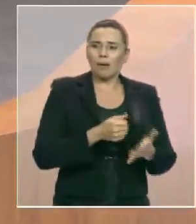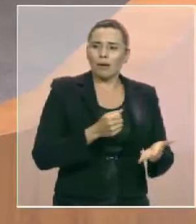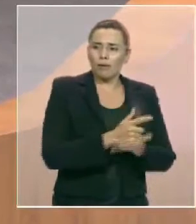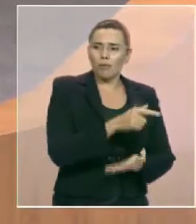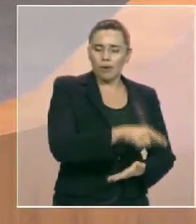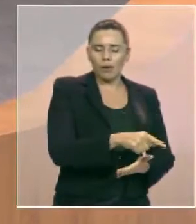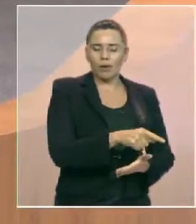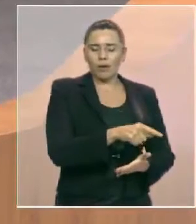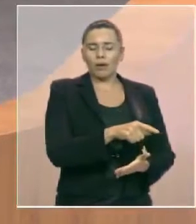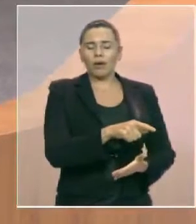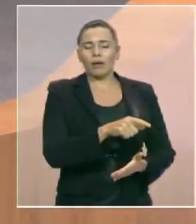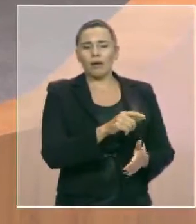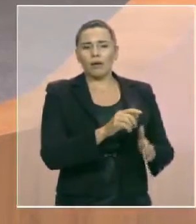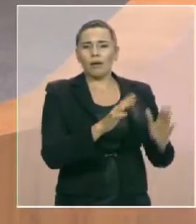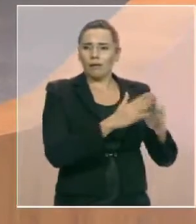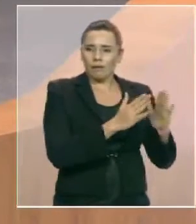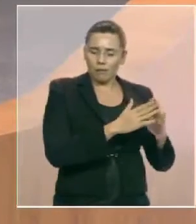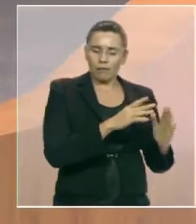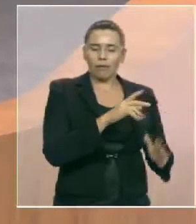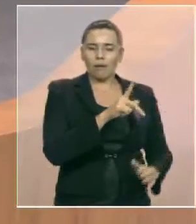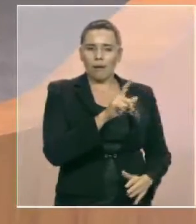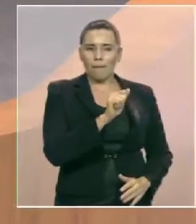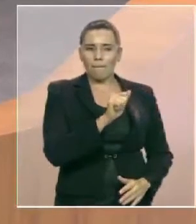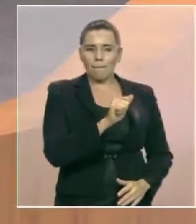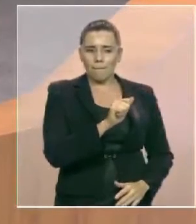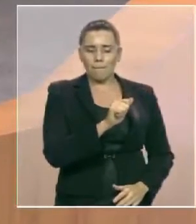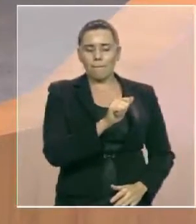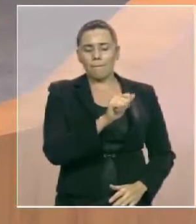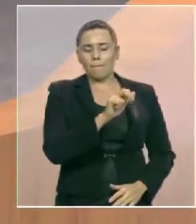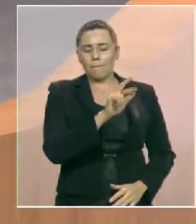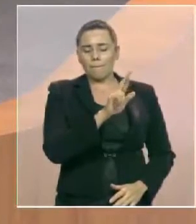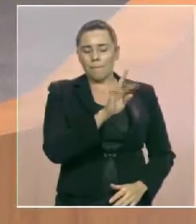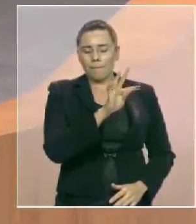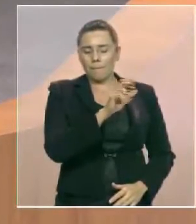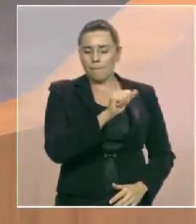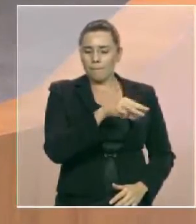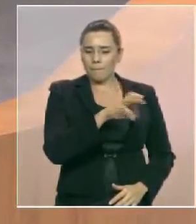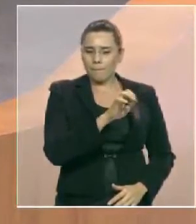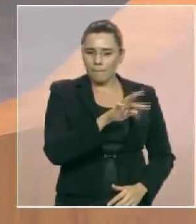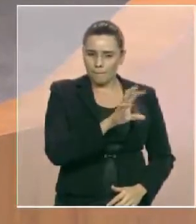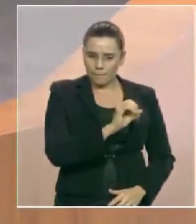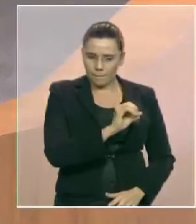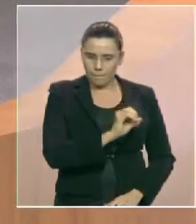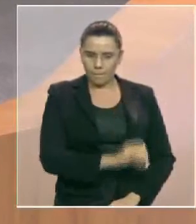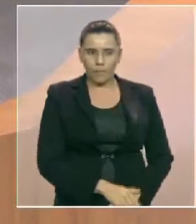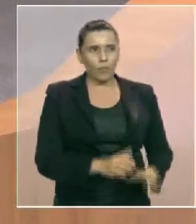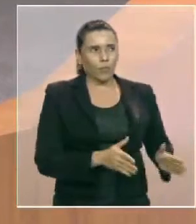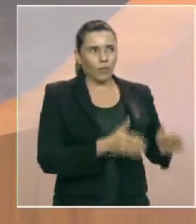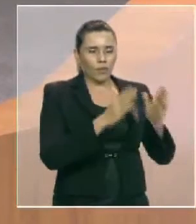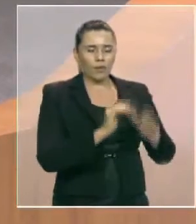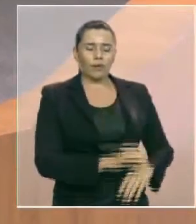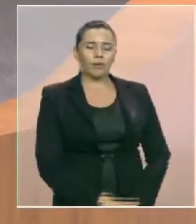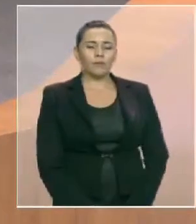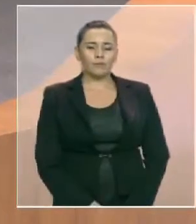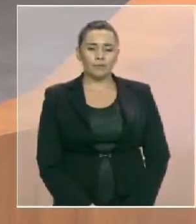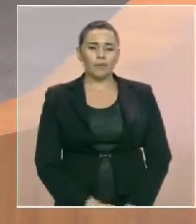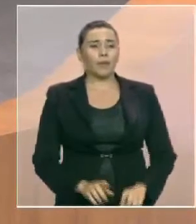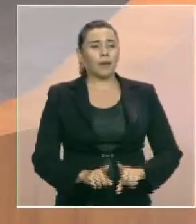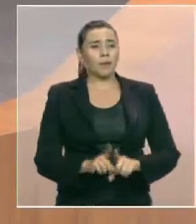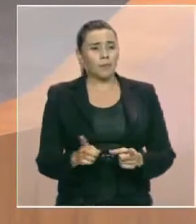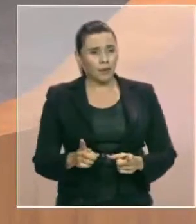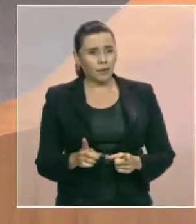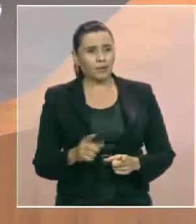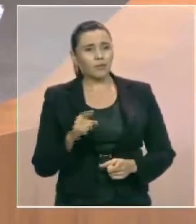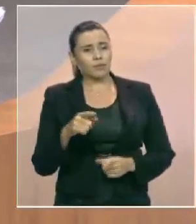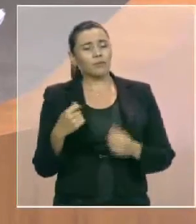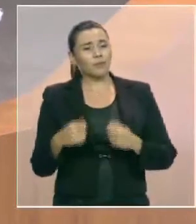por mês a cada 10 meses. Só que você também tem que pagar os juros. E o governo